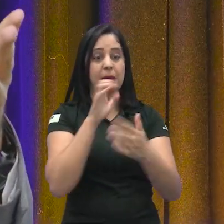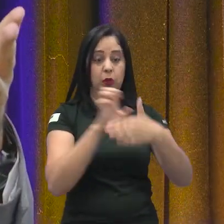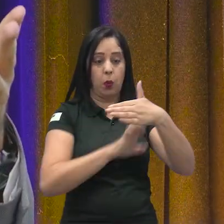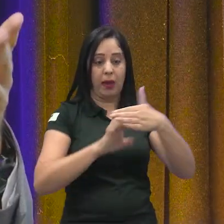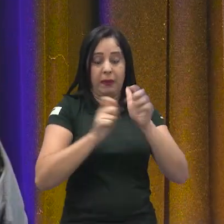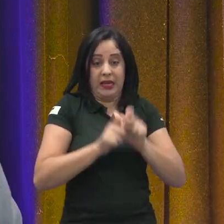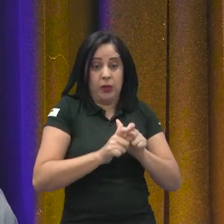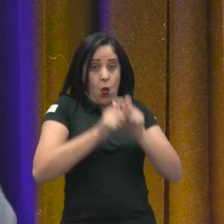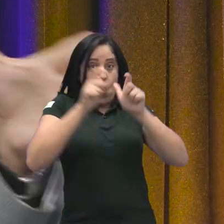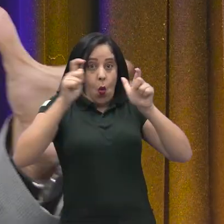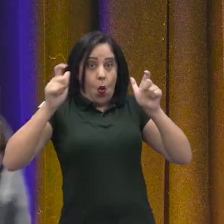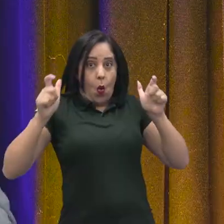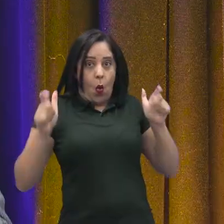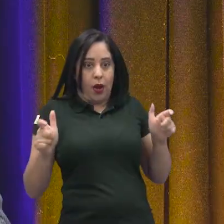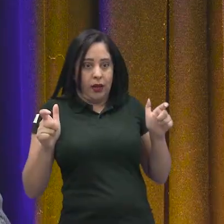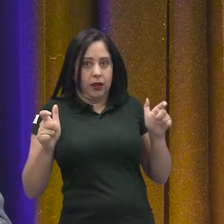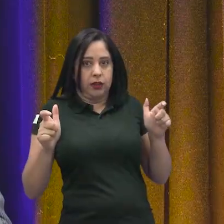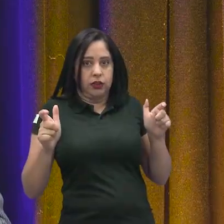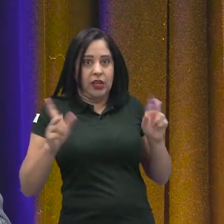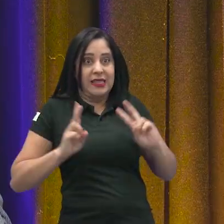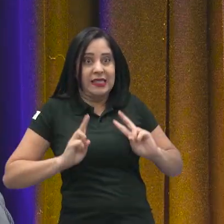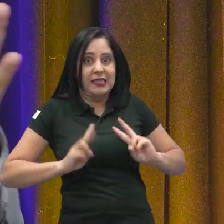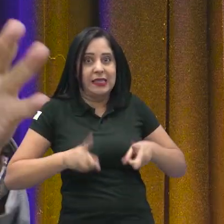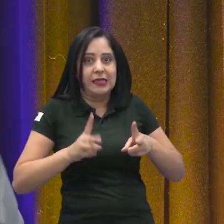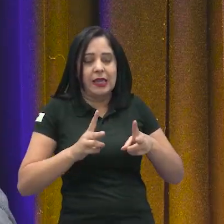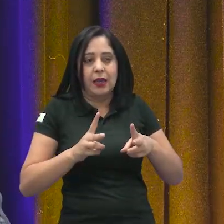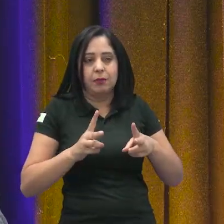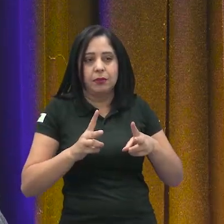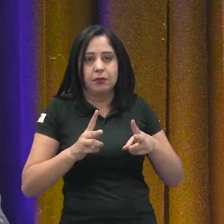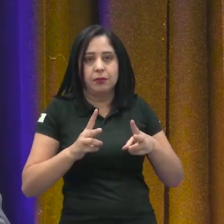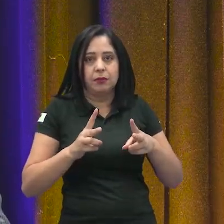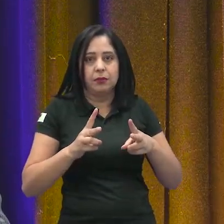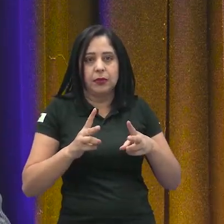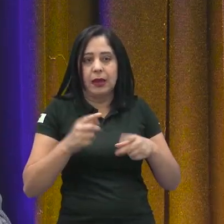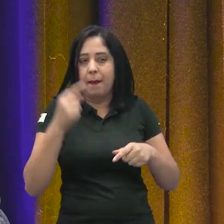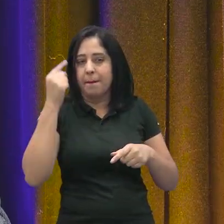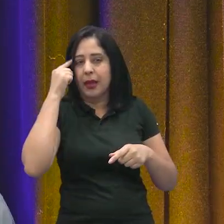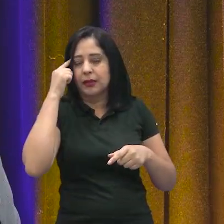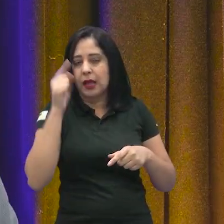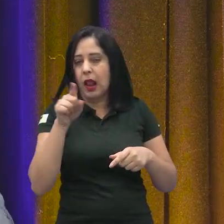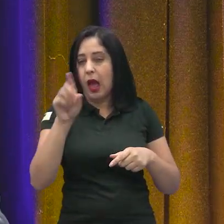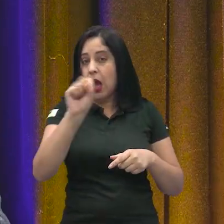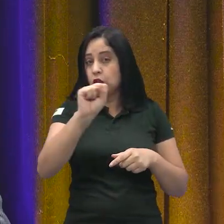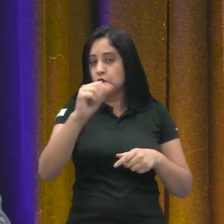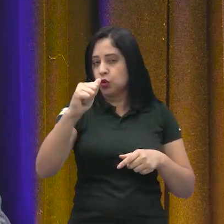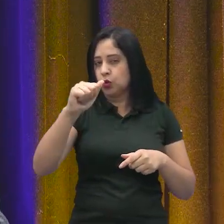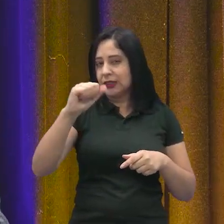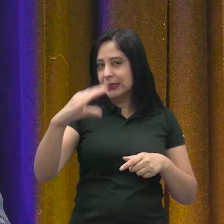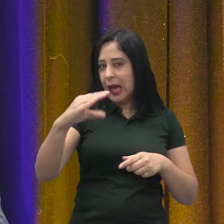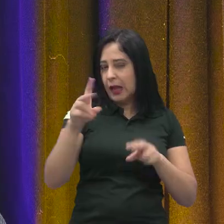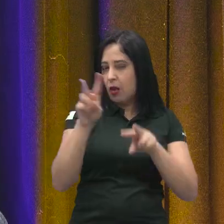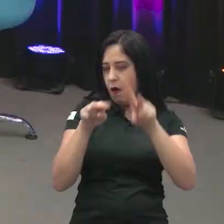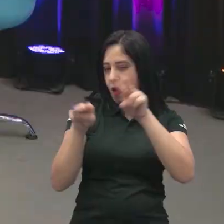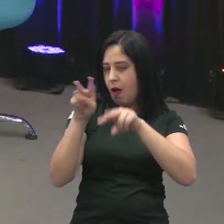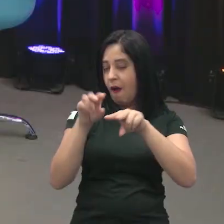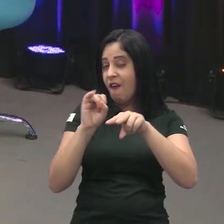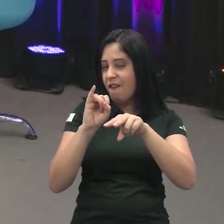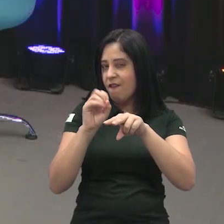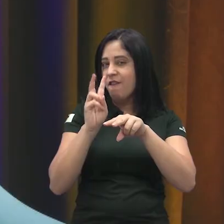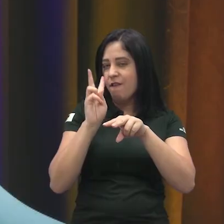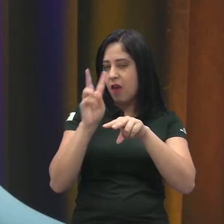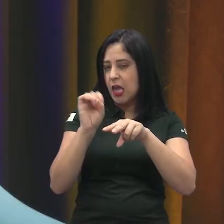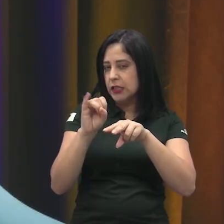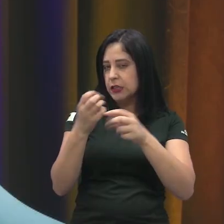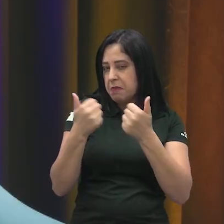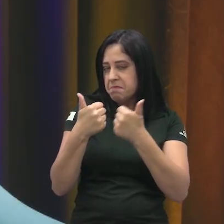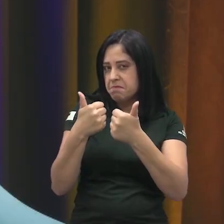grandes, tinham essa preocupação de, deixa eu ficar de olho no saque para ver se as coisas estão correndo bem. Porque apesar das